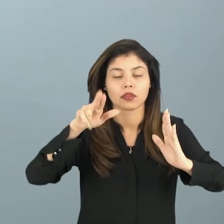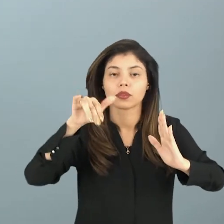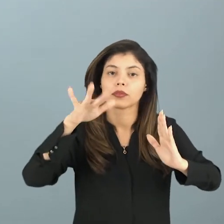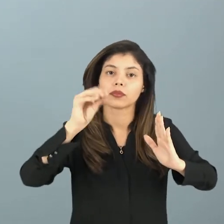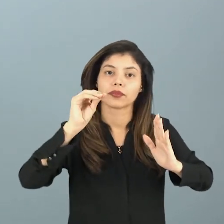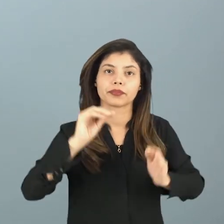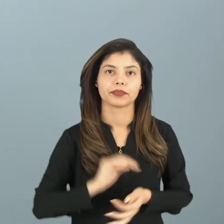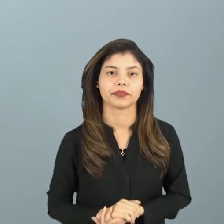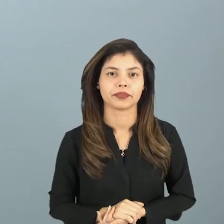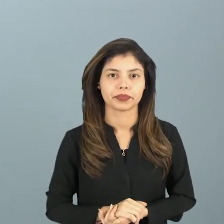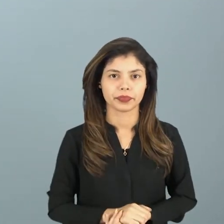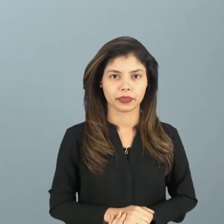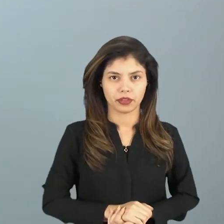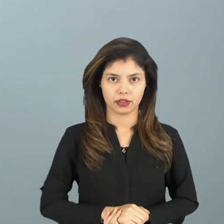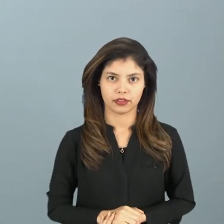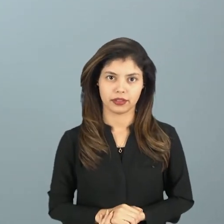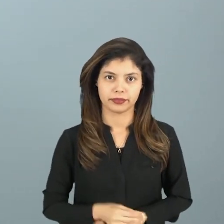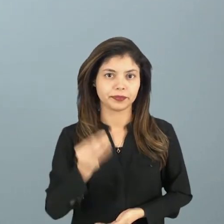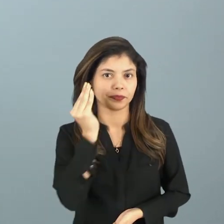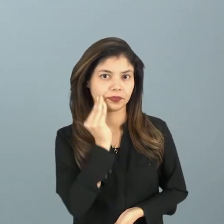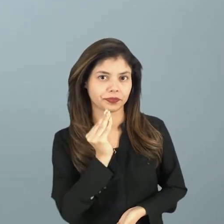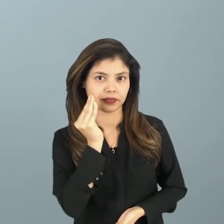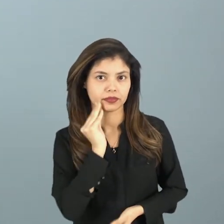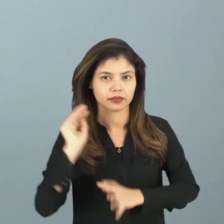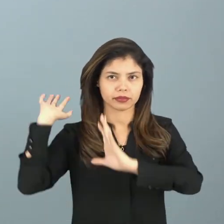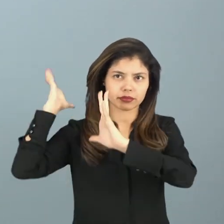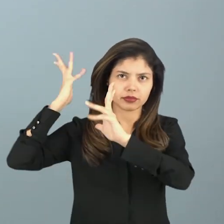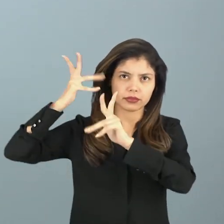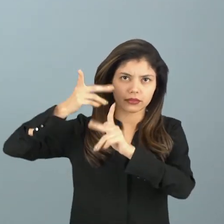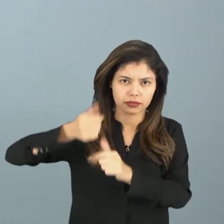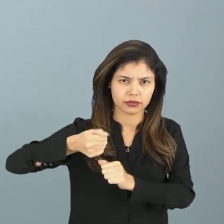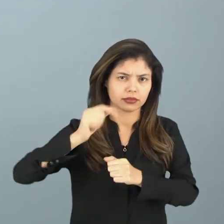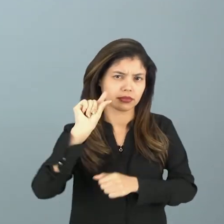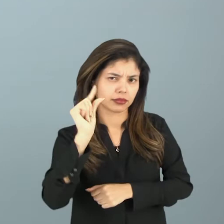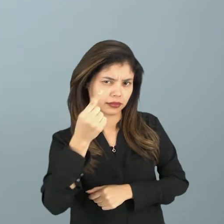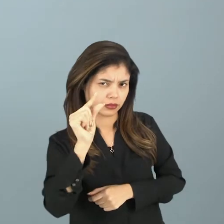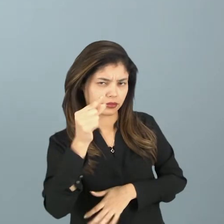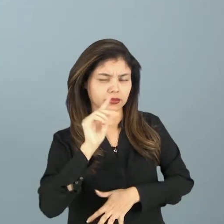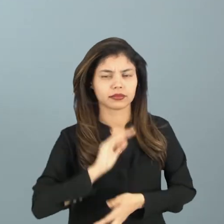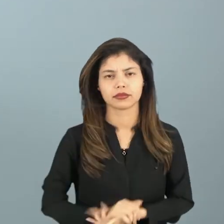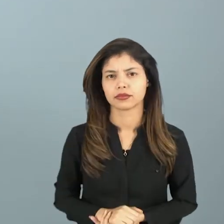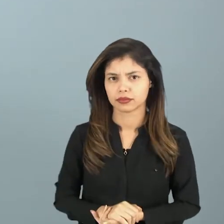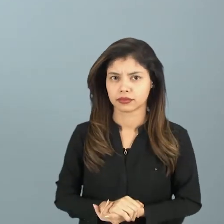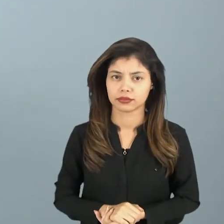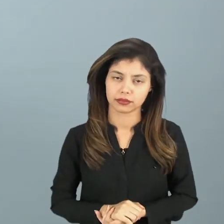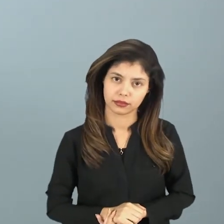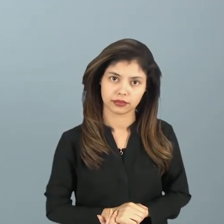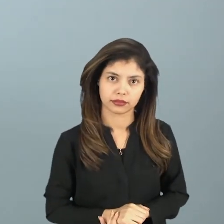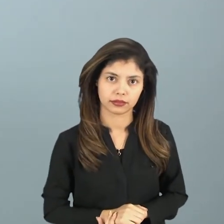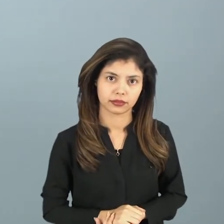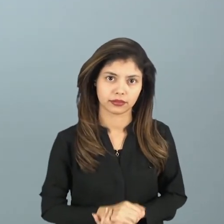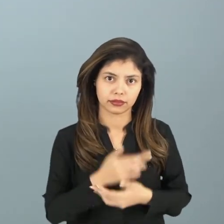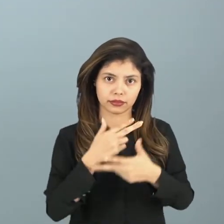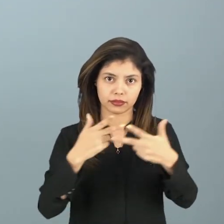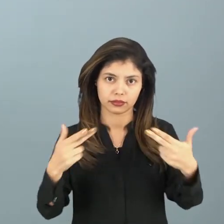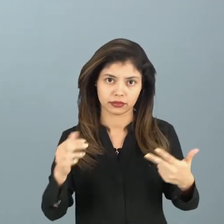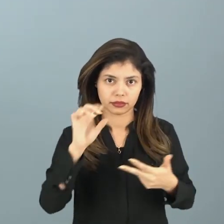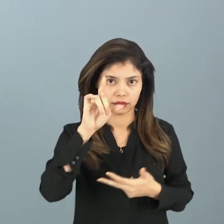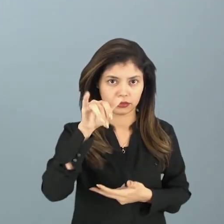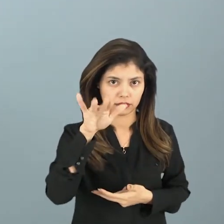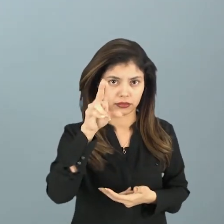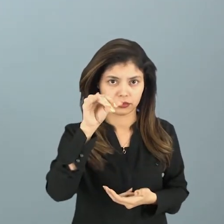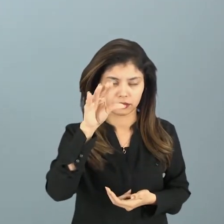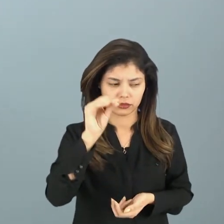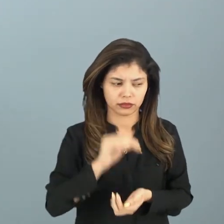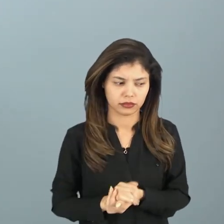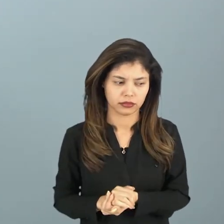certo? Então, olha só, vamos tentar relembrar um pouquinho sobre o objeto luminoso e